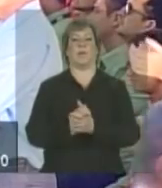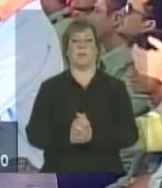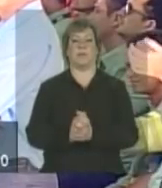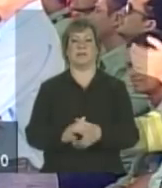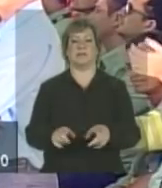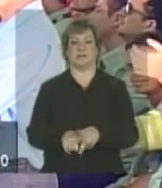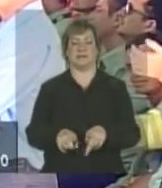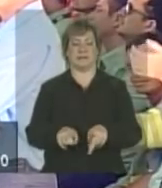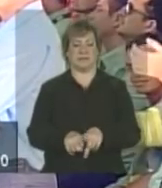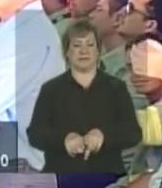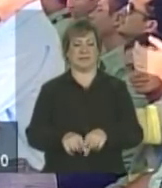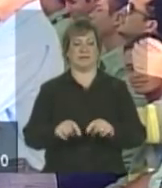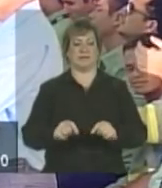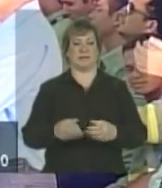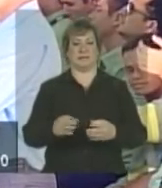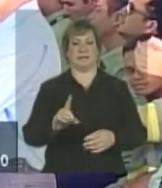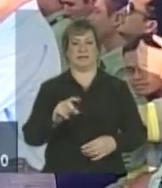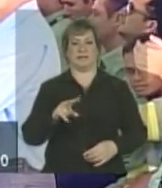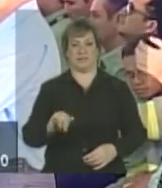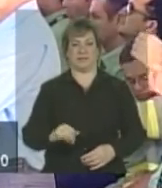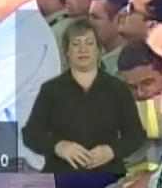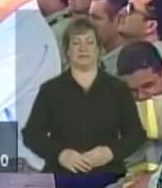Cumprimentando o Davi Bispo de Jesus.